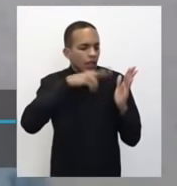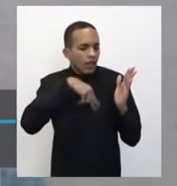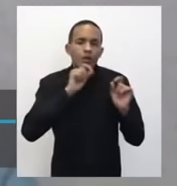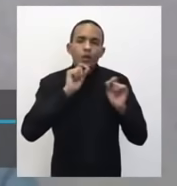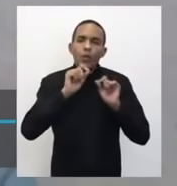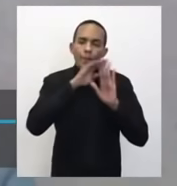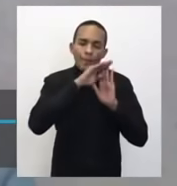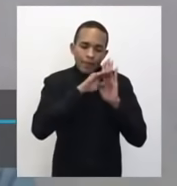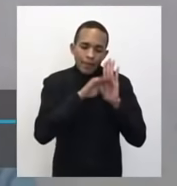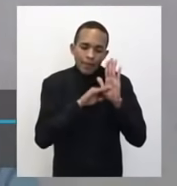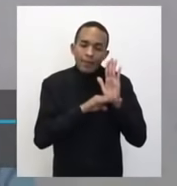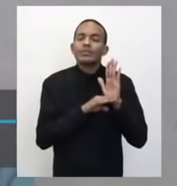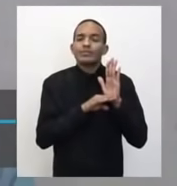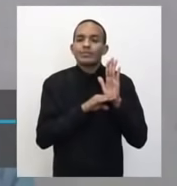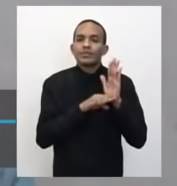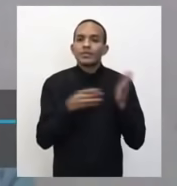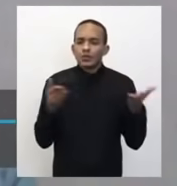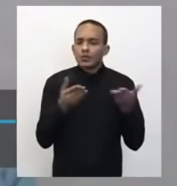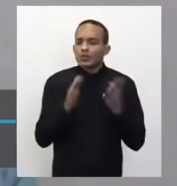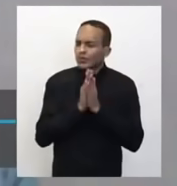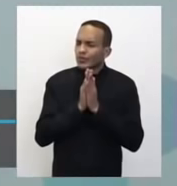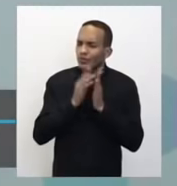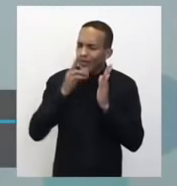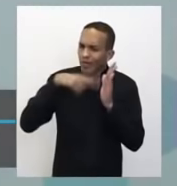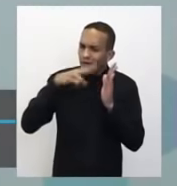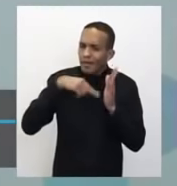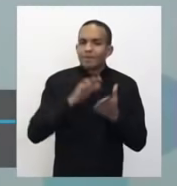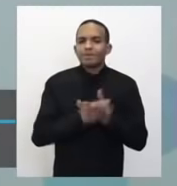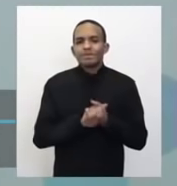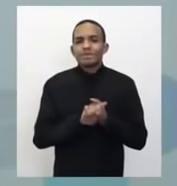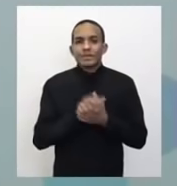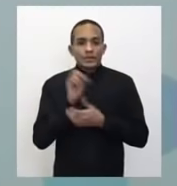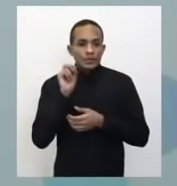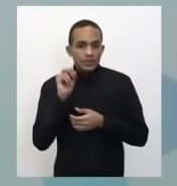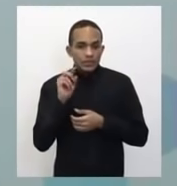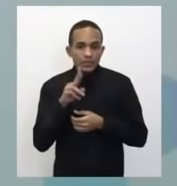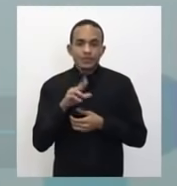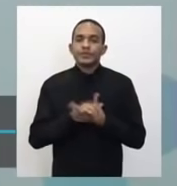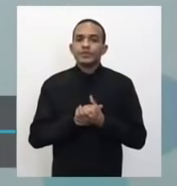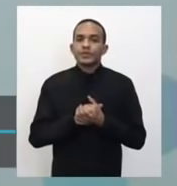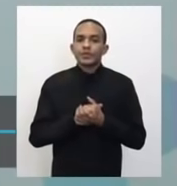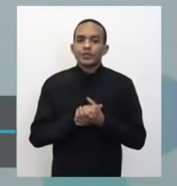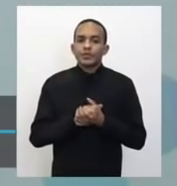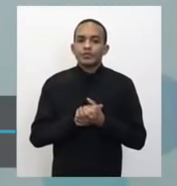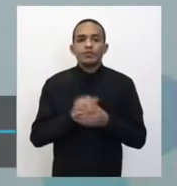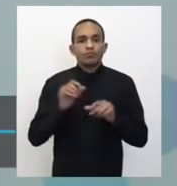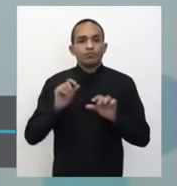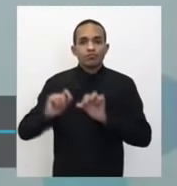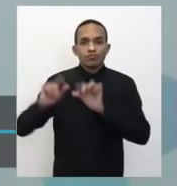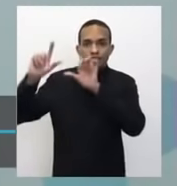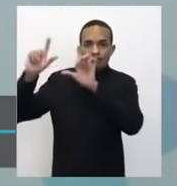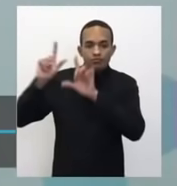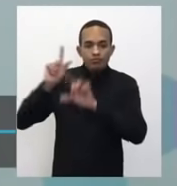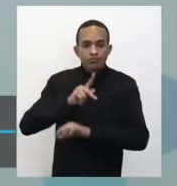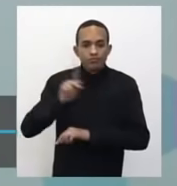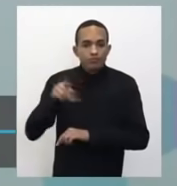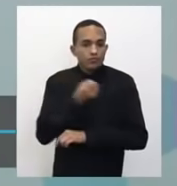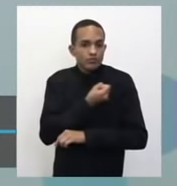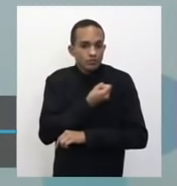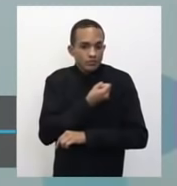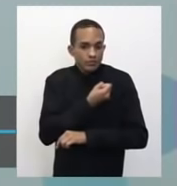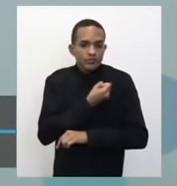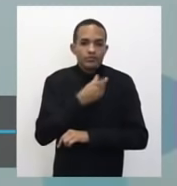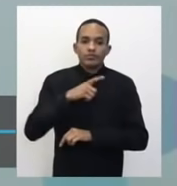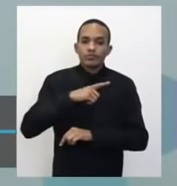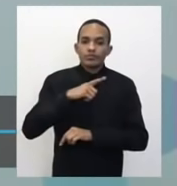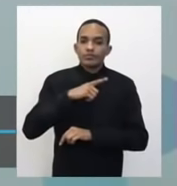de hoje. Ju, lê para a gente, por favor. Isso aí. Então vai aparecer na tela para vocês, professores, o número, tá?